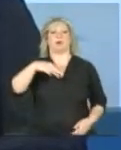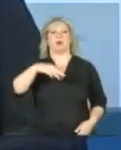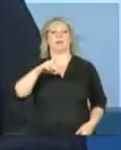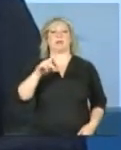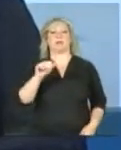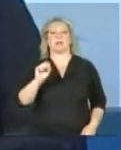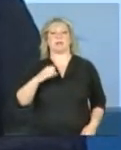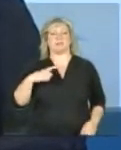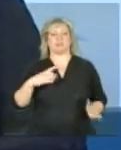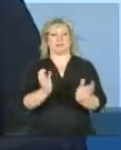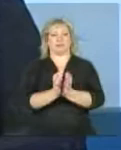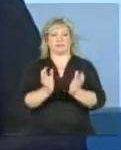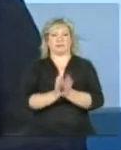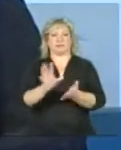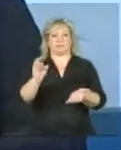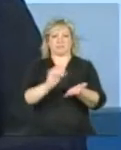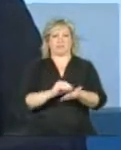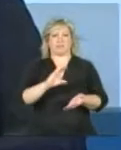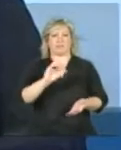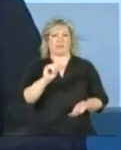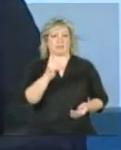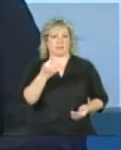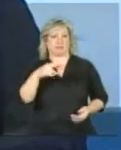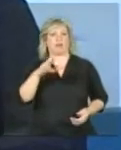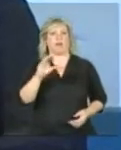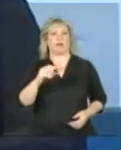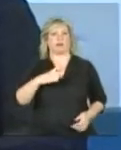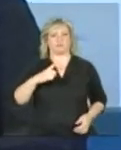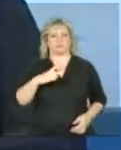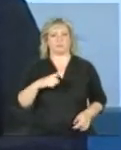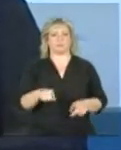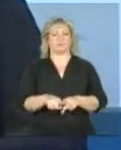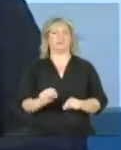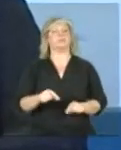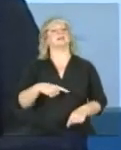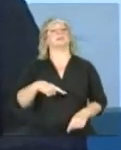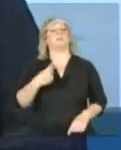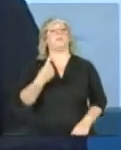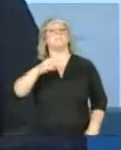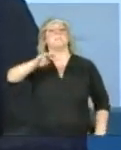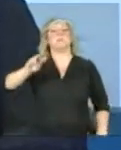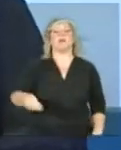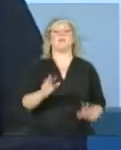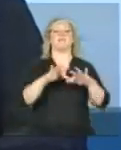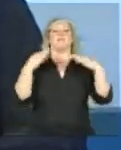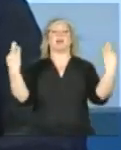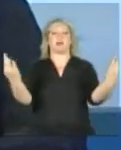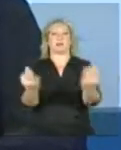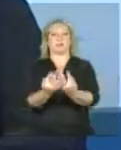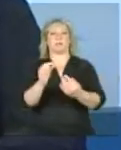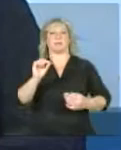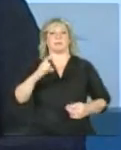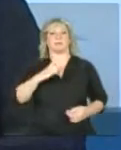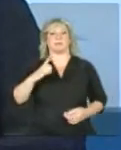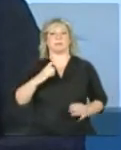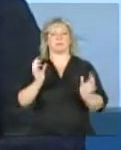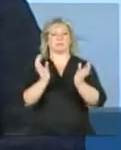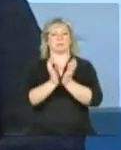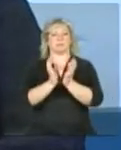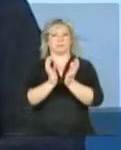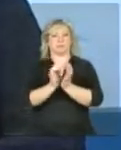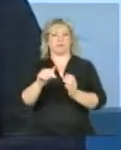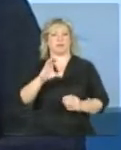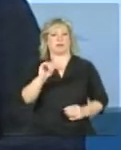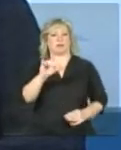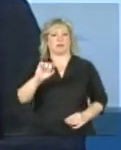cadastros de beneficiários do Bolsa Família Além disso há mais um milhão de famílias identificadas nas auditorias do cadastro único